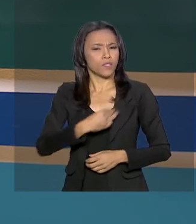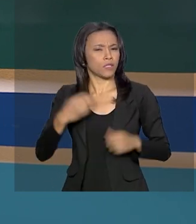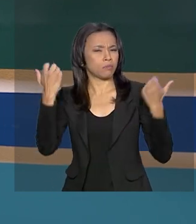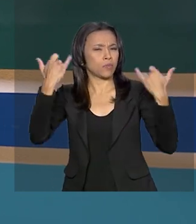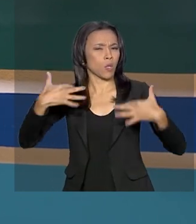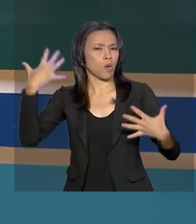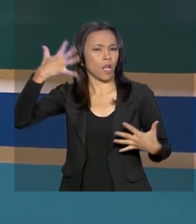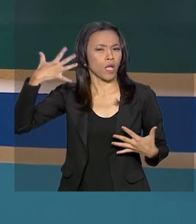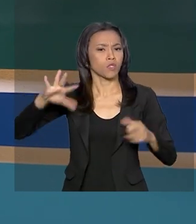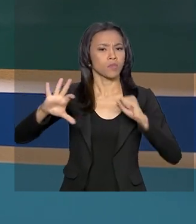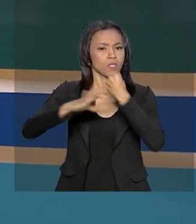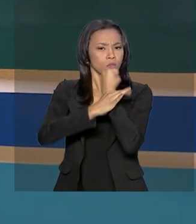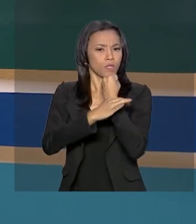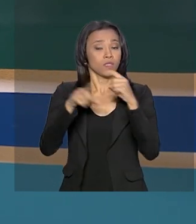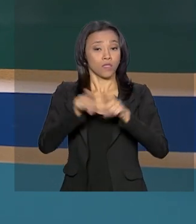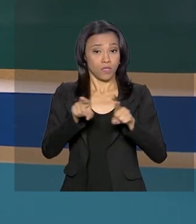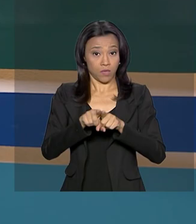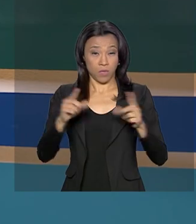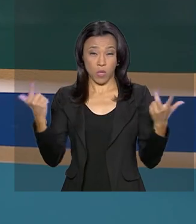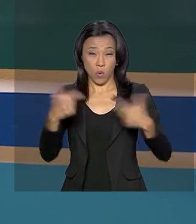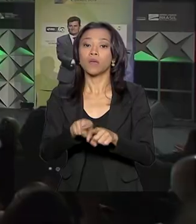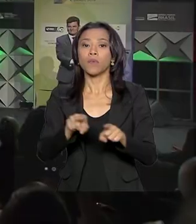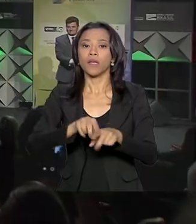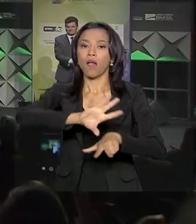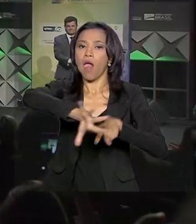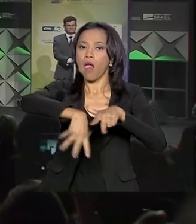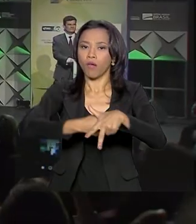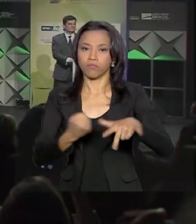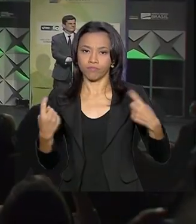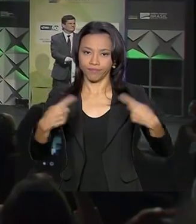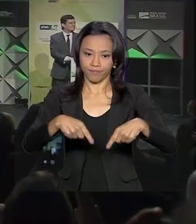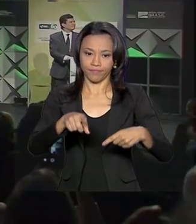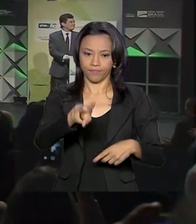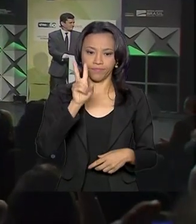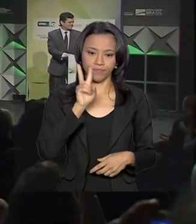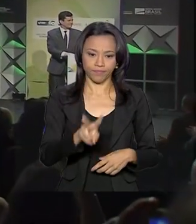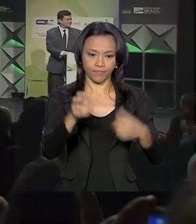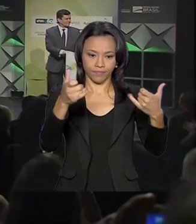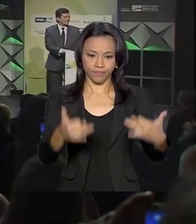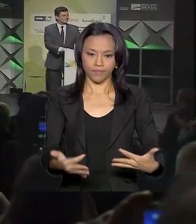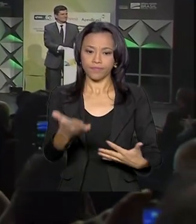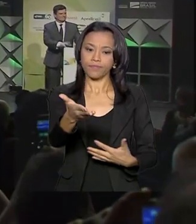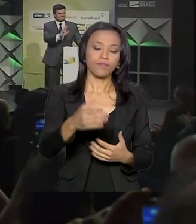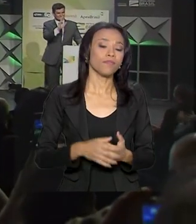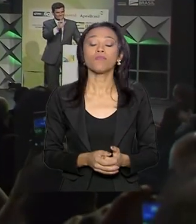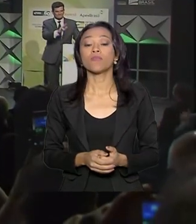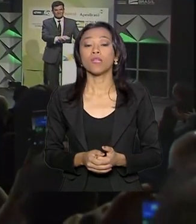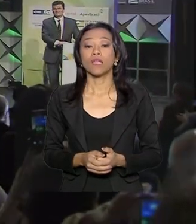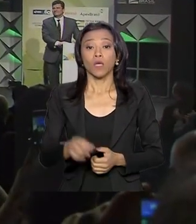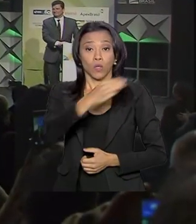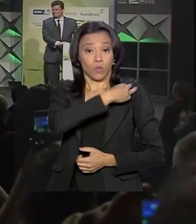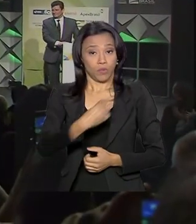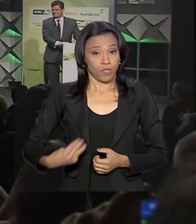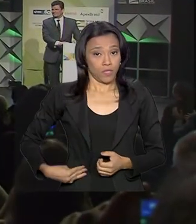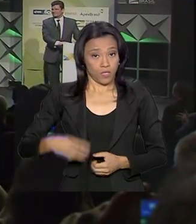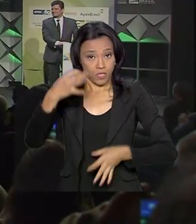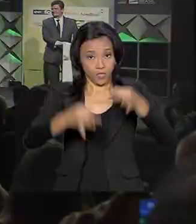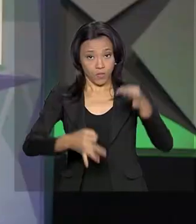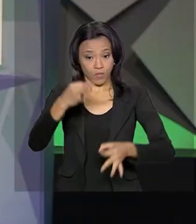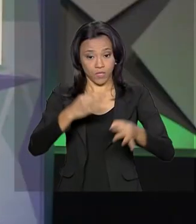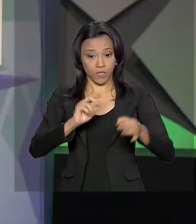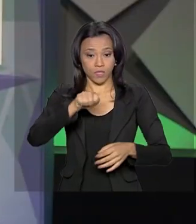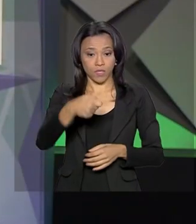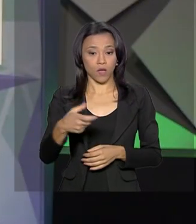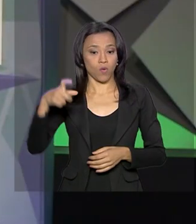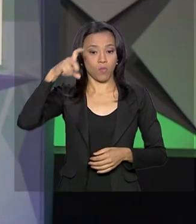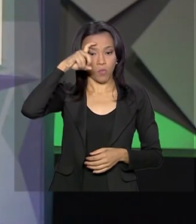segurança jurídica e agenda anticorrupção. A investidores, o ministro da Justiça e Segurança Pública, Sérgio Moro,